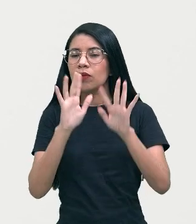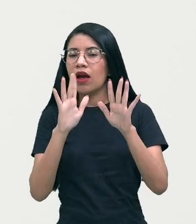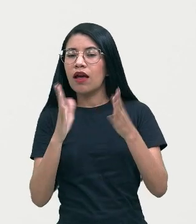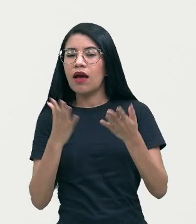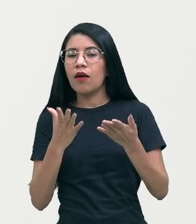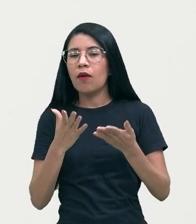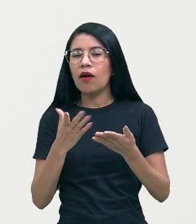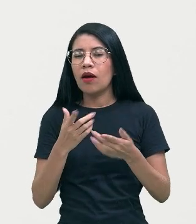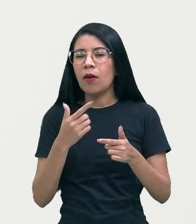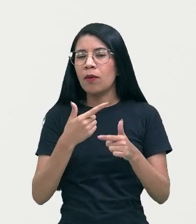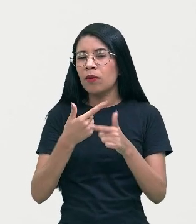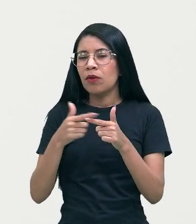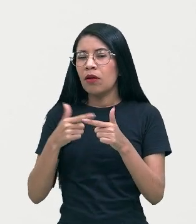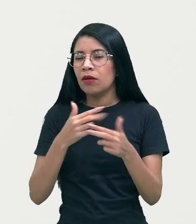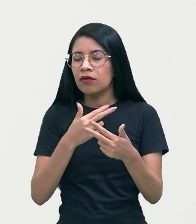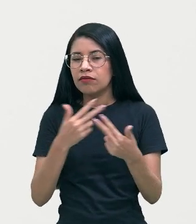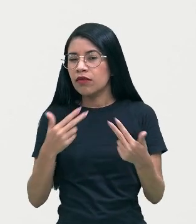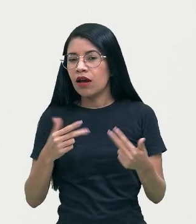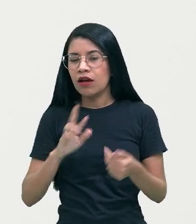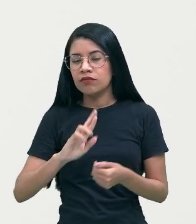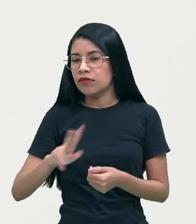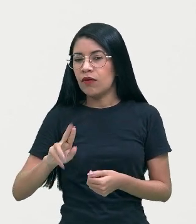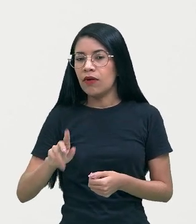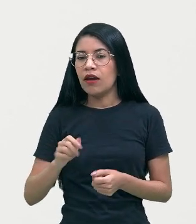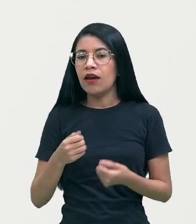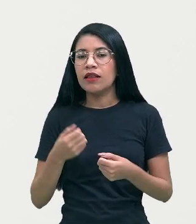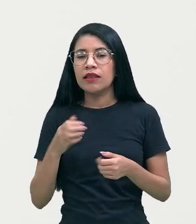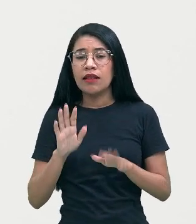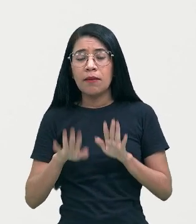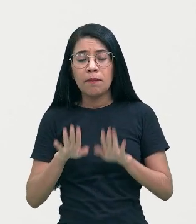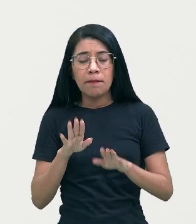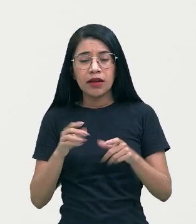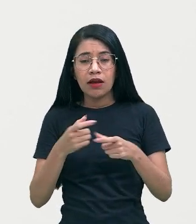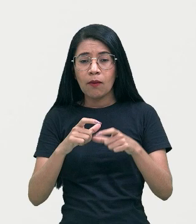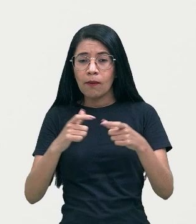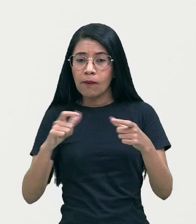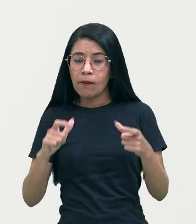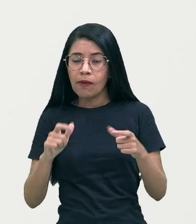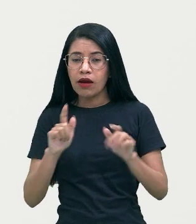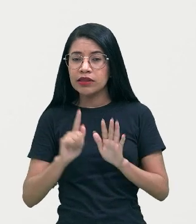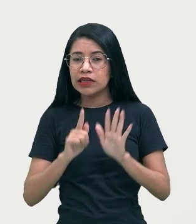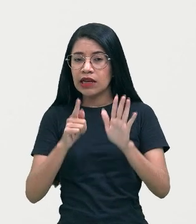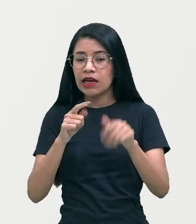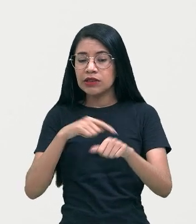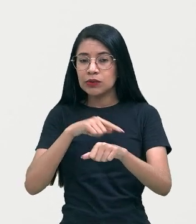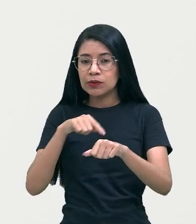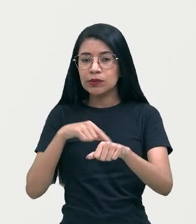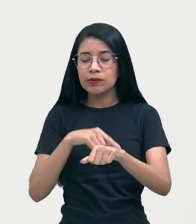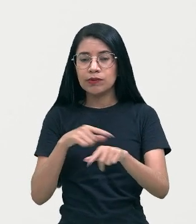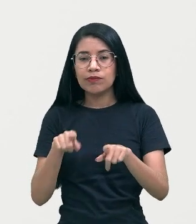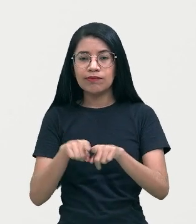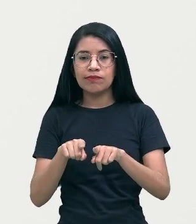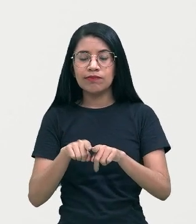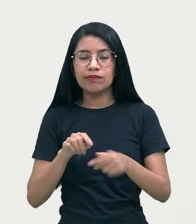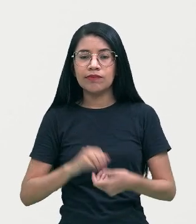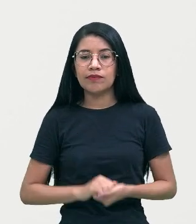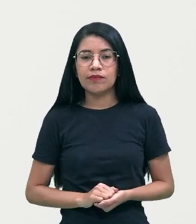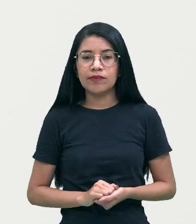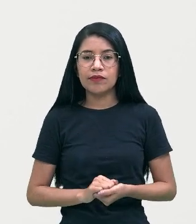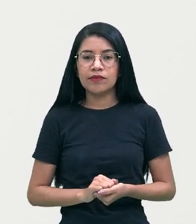vai me acontecer tudo isso. Não, depende da concentração do gás e se fica muito tempo exposto a ele. Vamos lá.